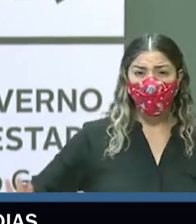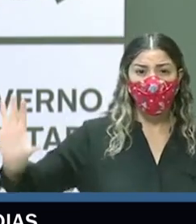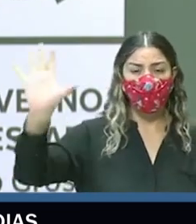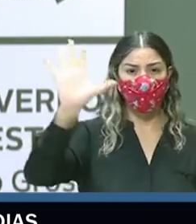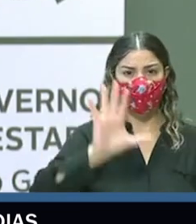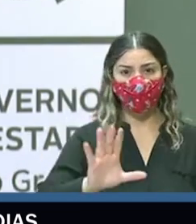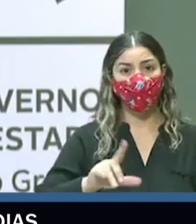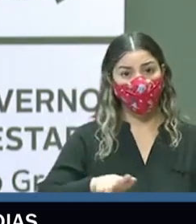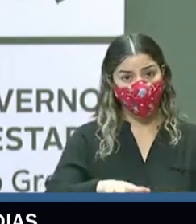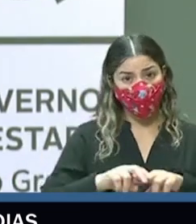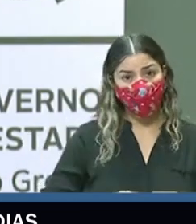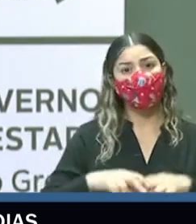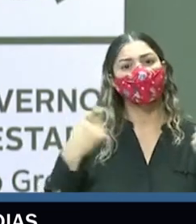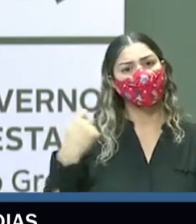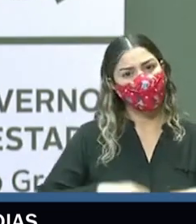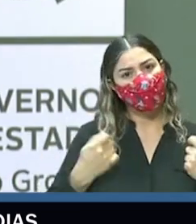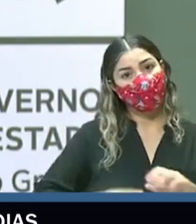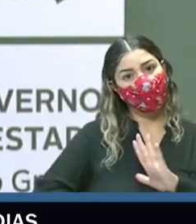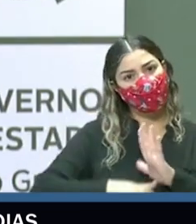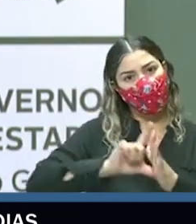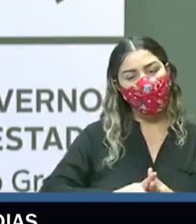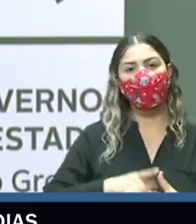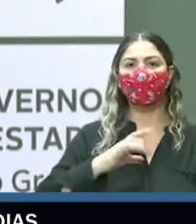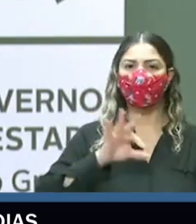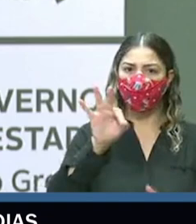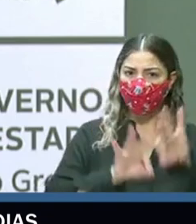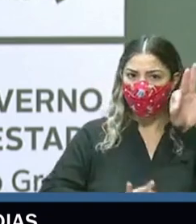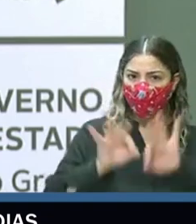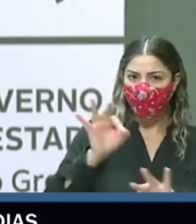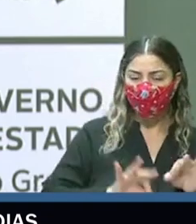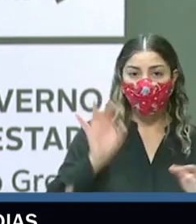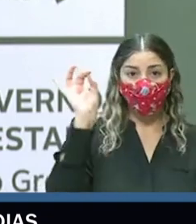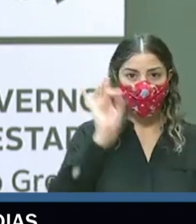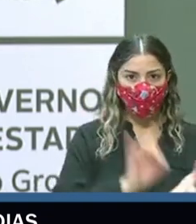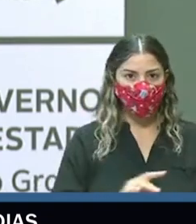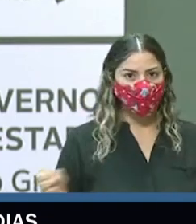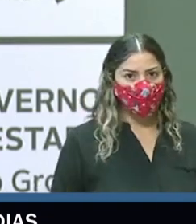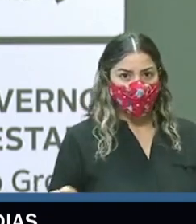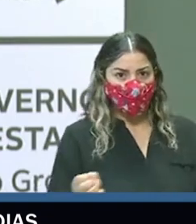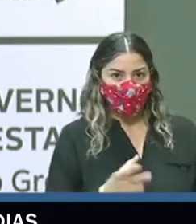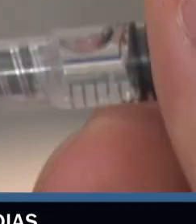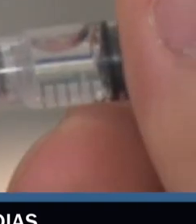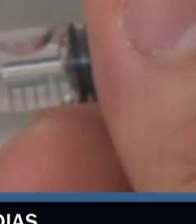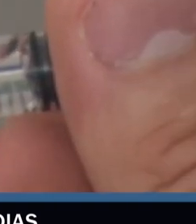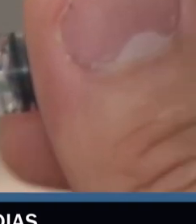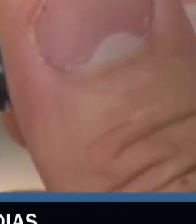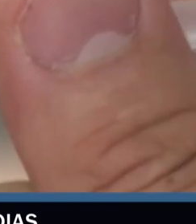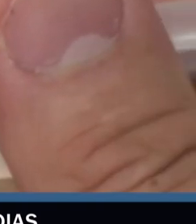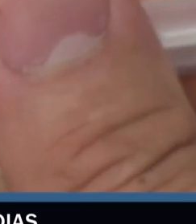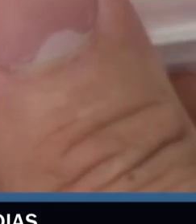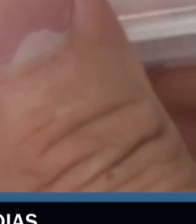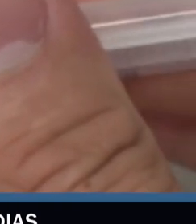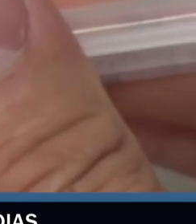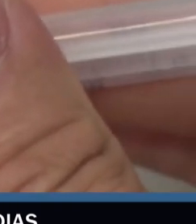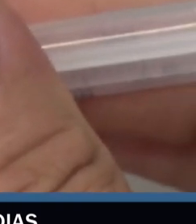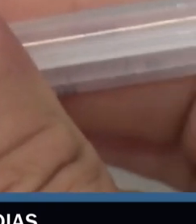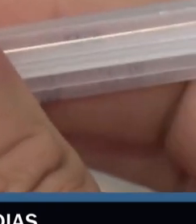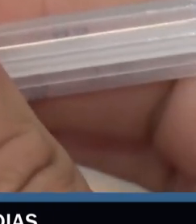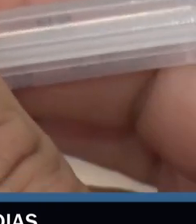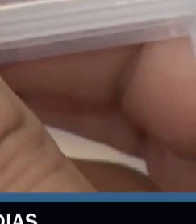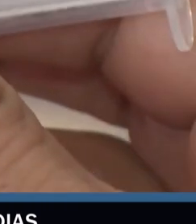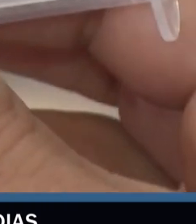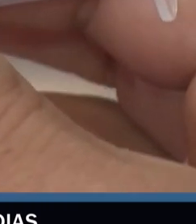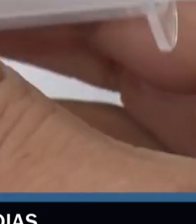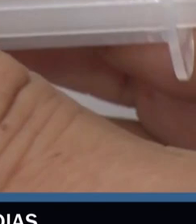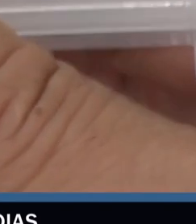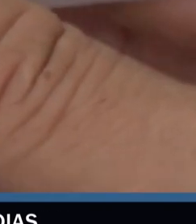queremos nos preparar já para esse momento, para que nós tenhamos uma nova realidade, não só em Mato Grosso do Sul, mas no Brasil. A campanha de vacinação contra a